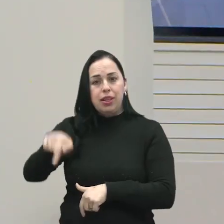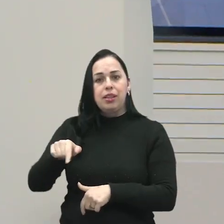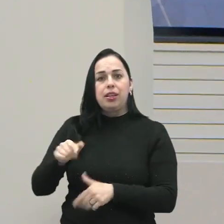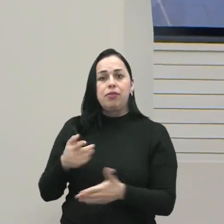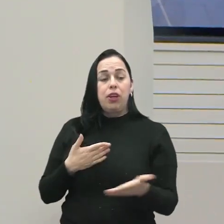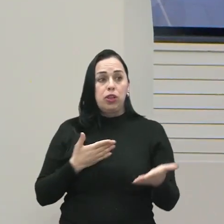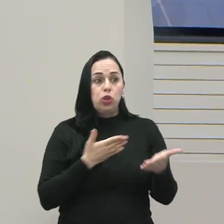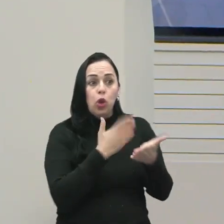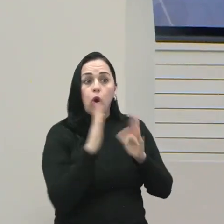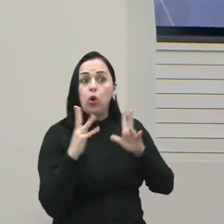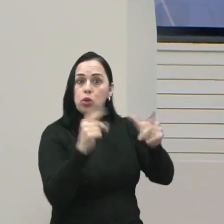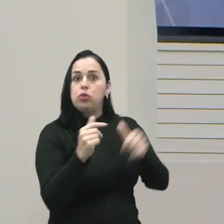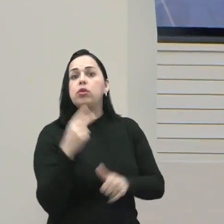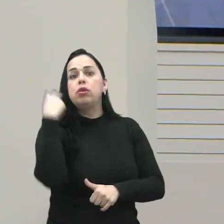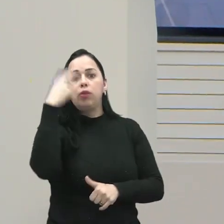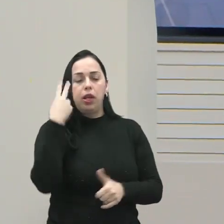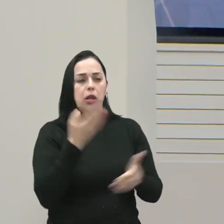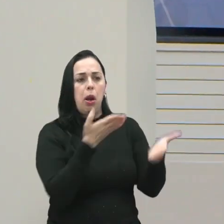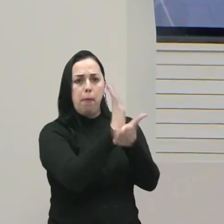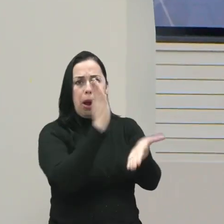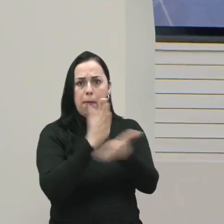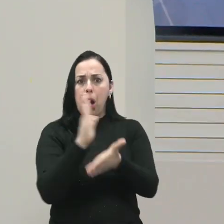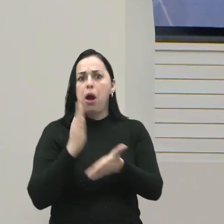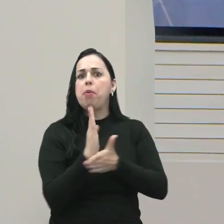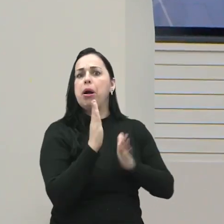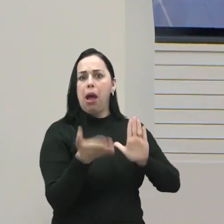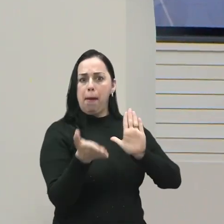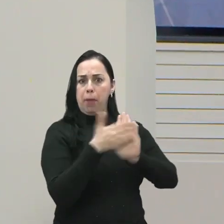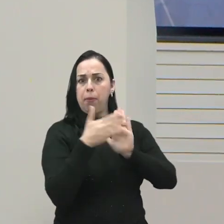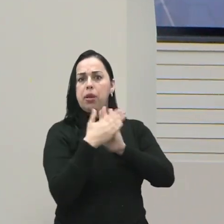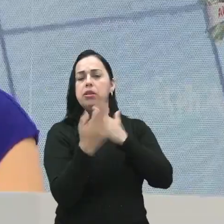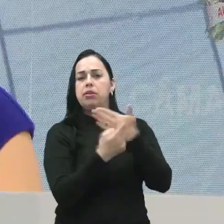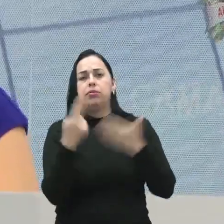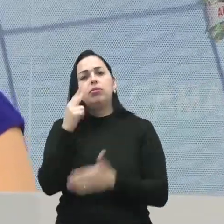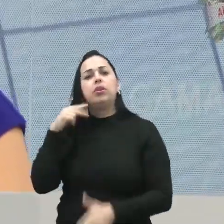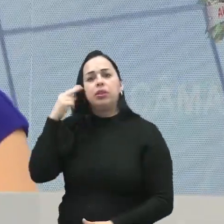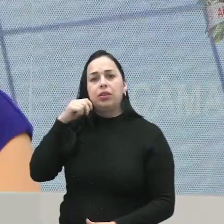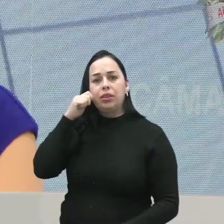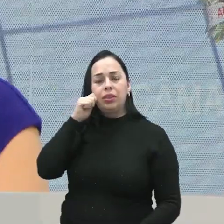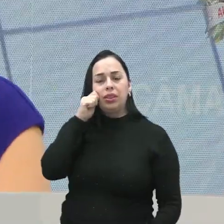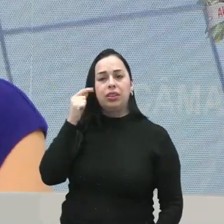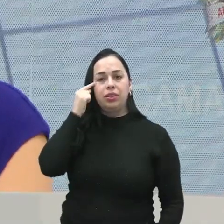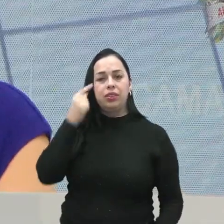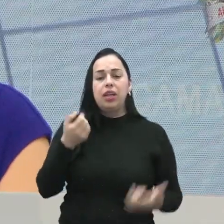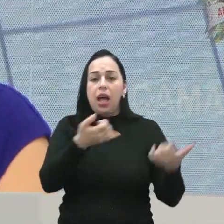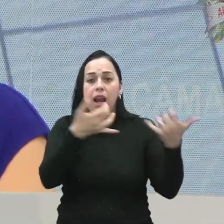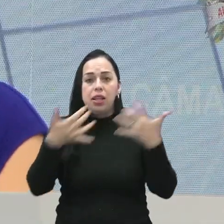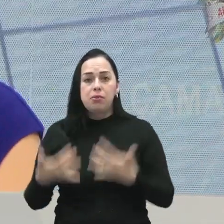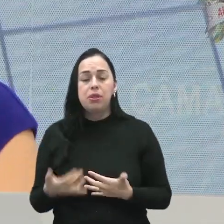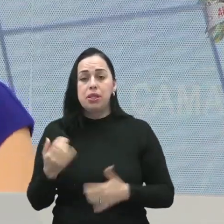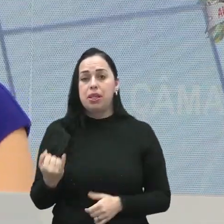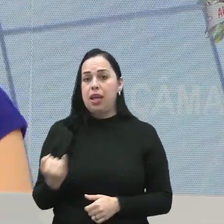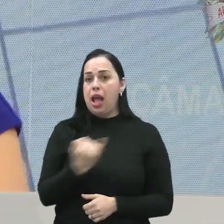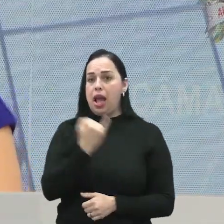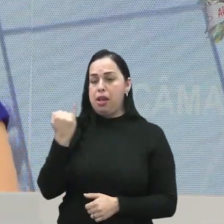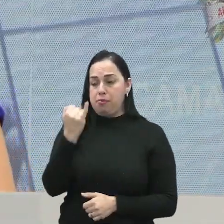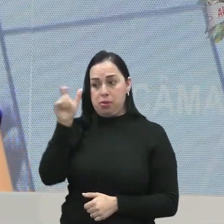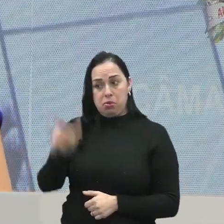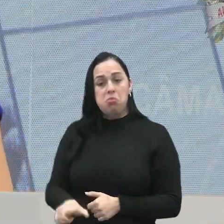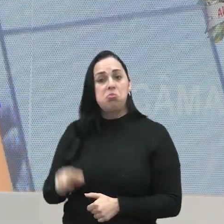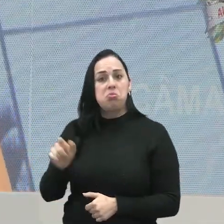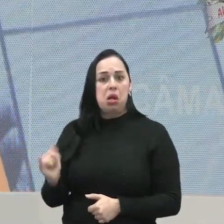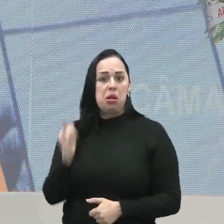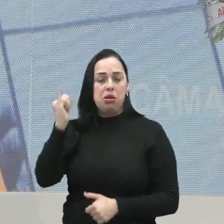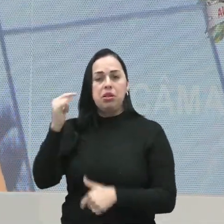por unanimidade a proposta apresentada pela vereadora Amélia Naomi. A parlamentar destacou a importância de Cabreira e